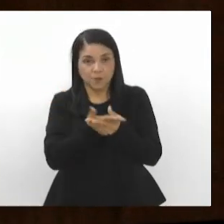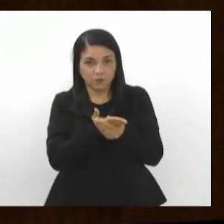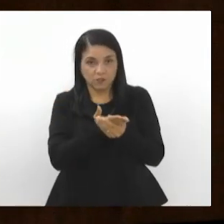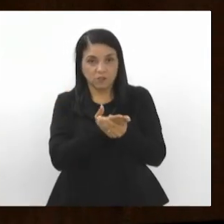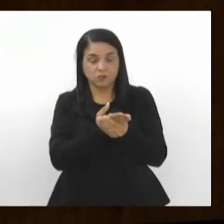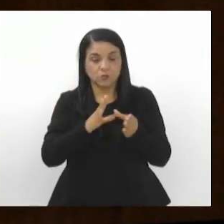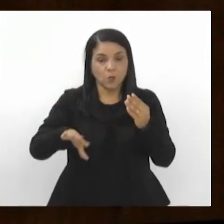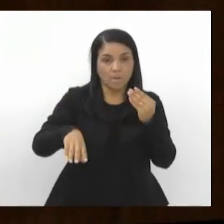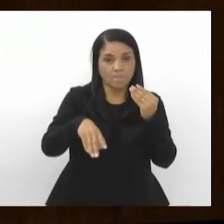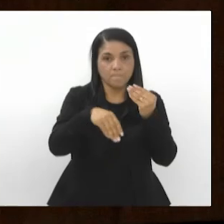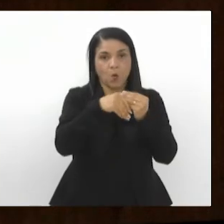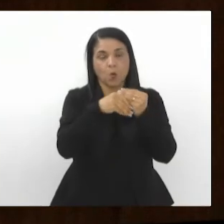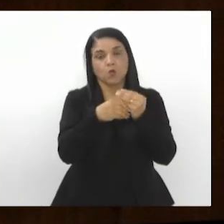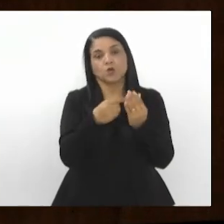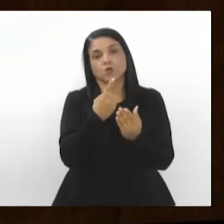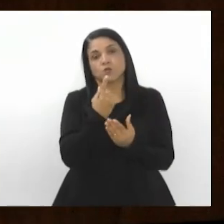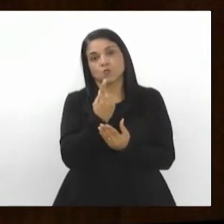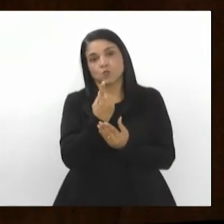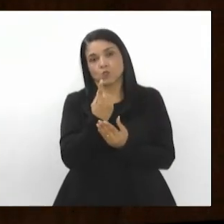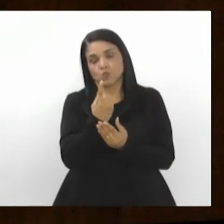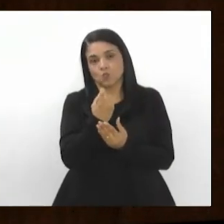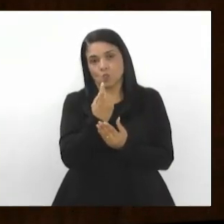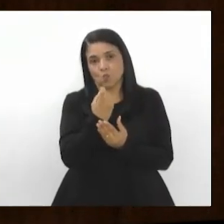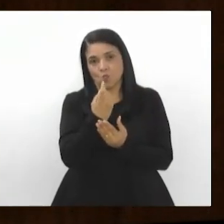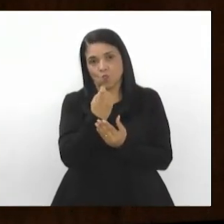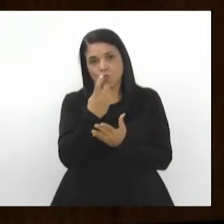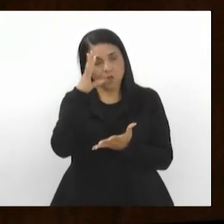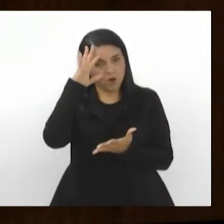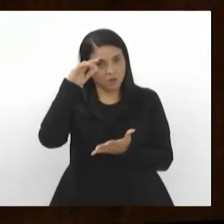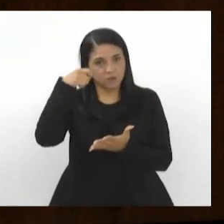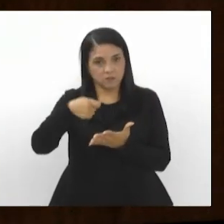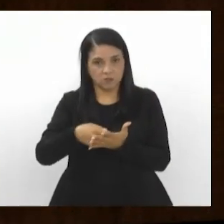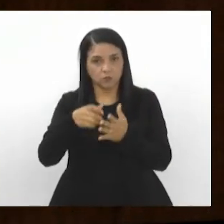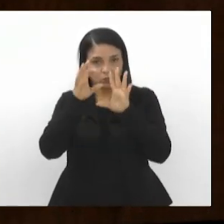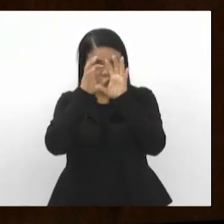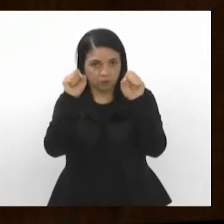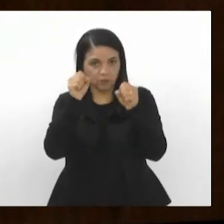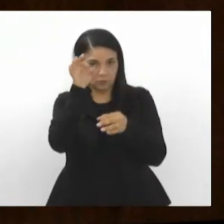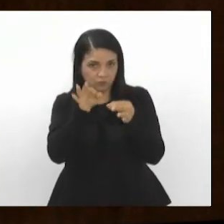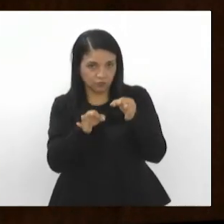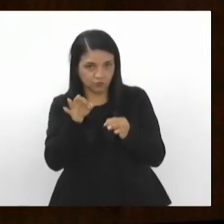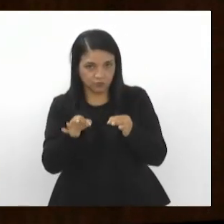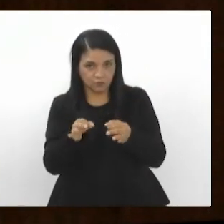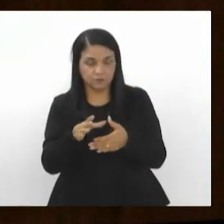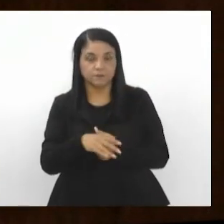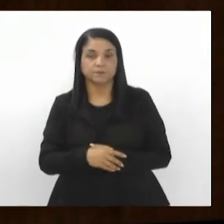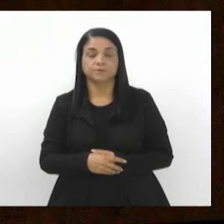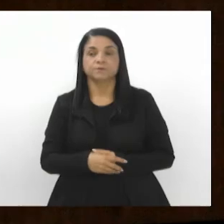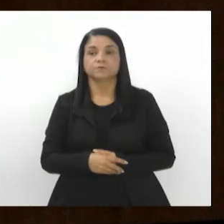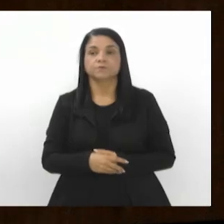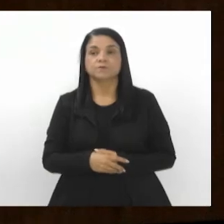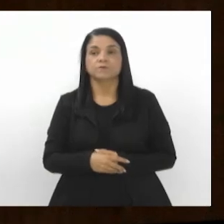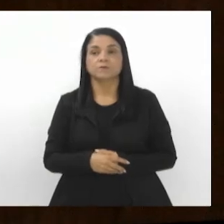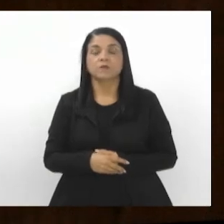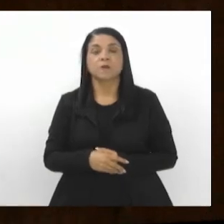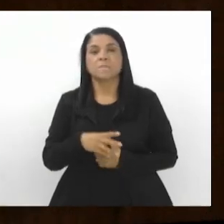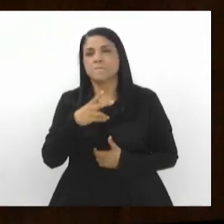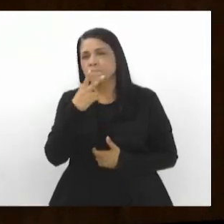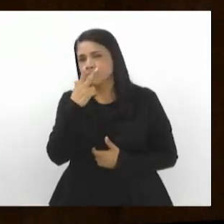num só para a decisão do tribunal. Então, também me